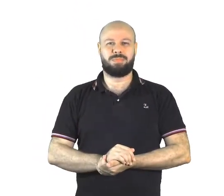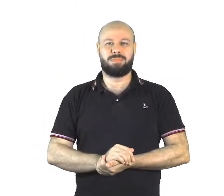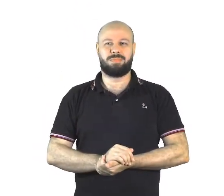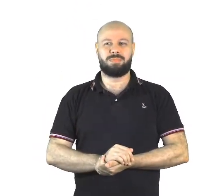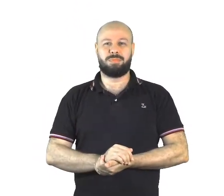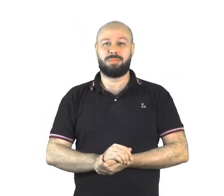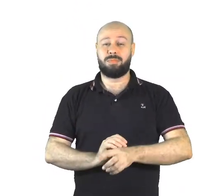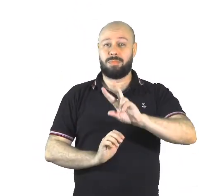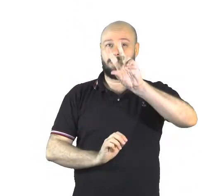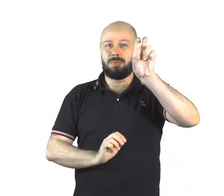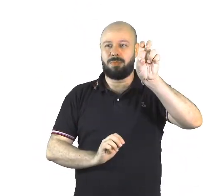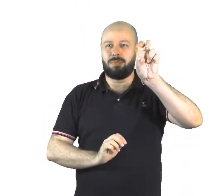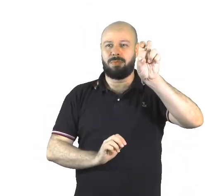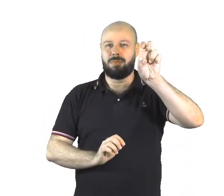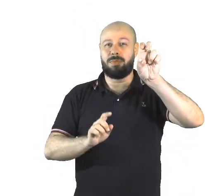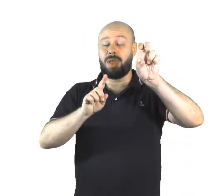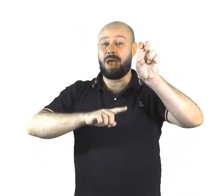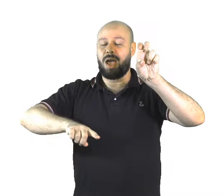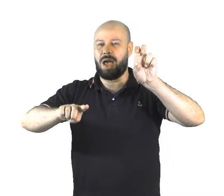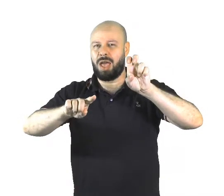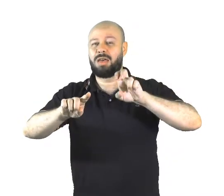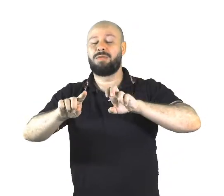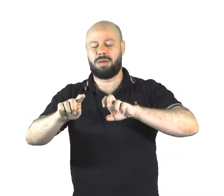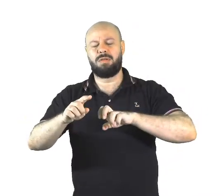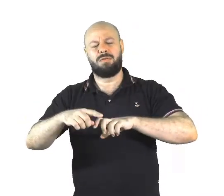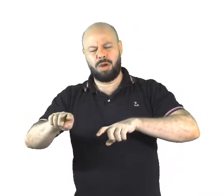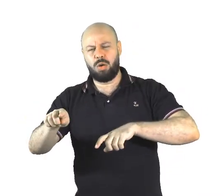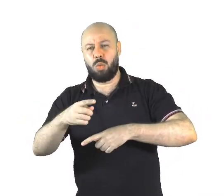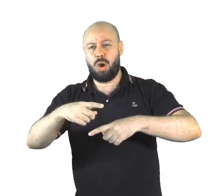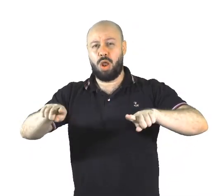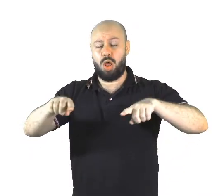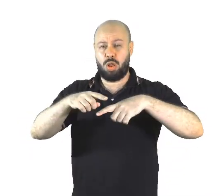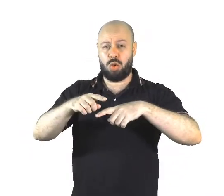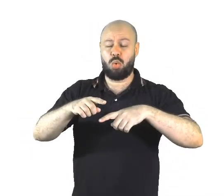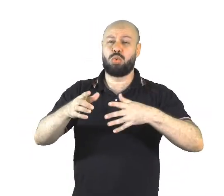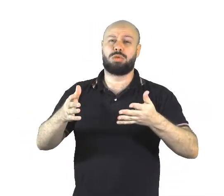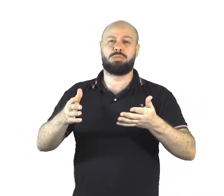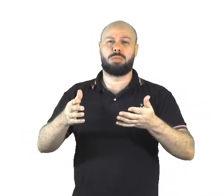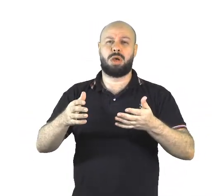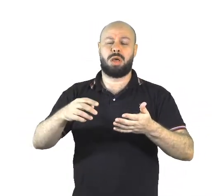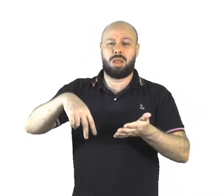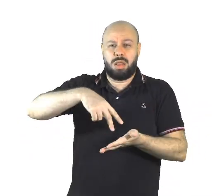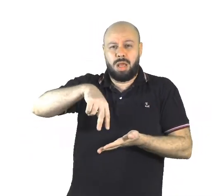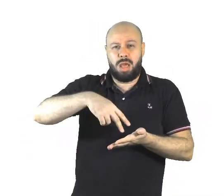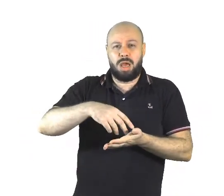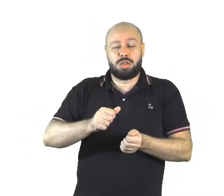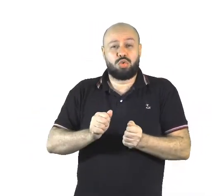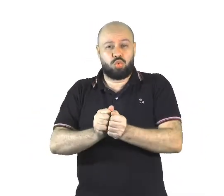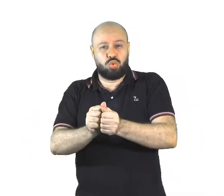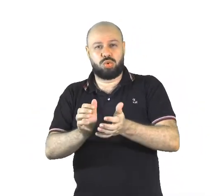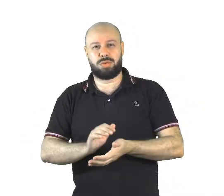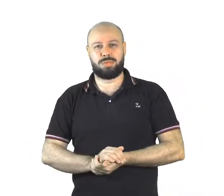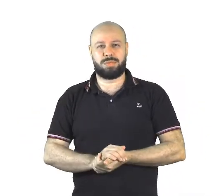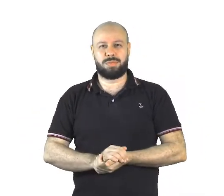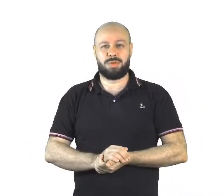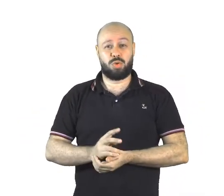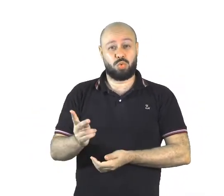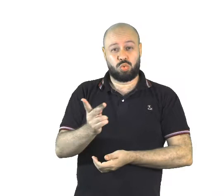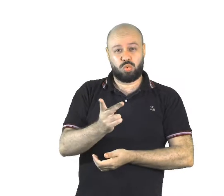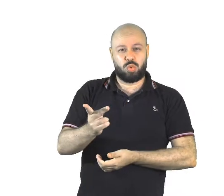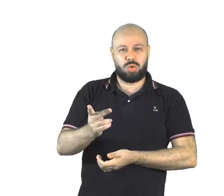Abre aspas. Eles vão à aula de música e dança juntos. Eles gostam muito de